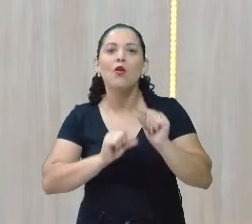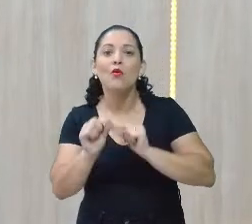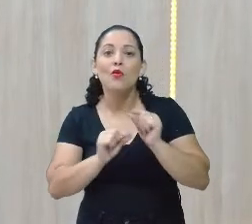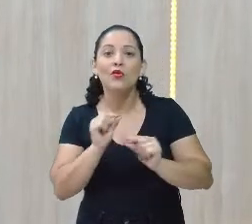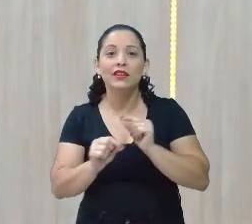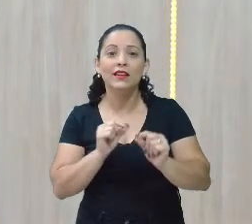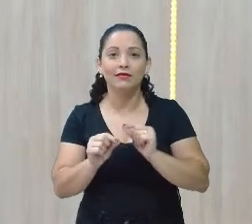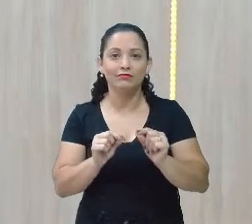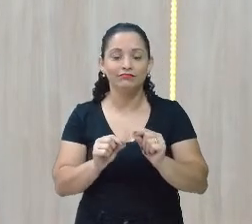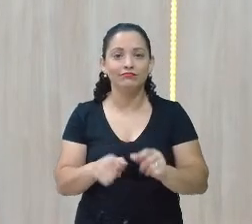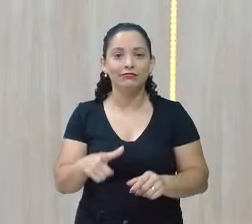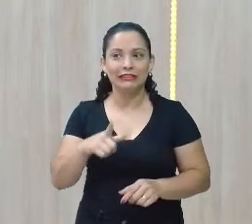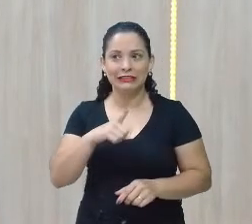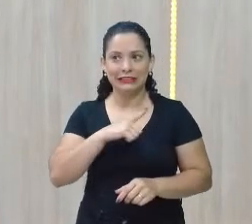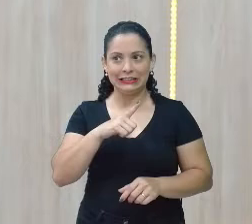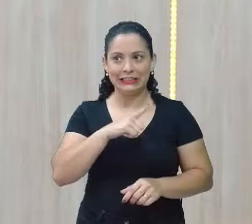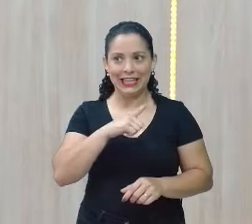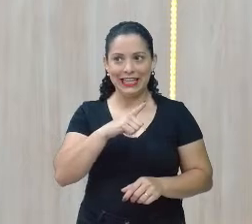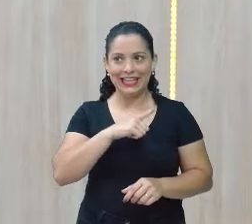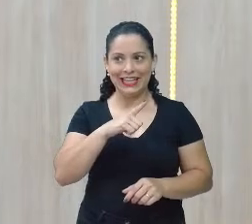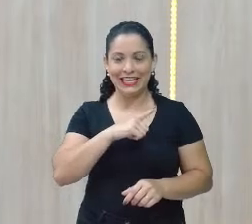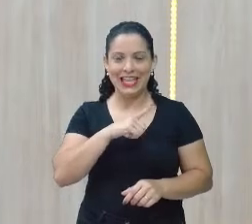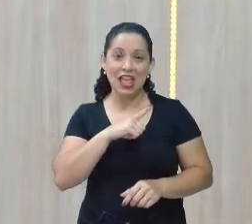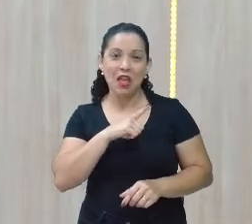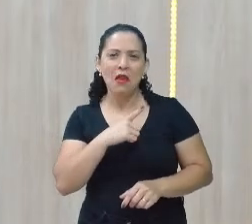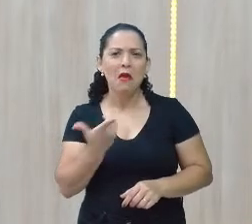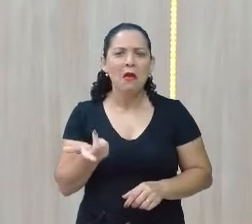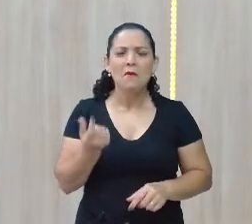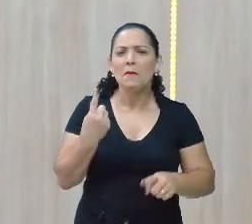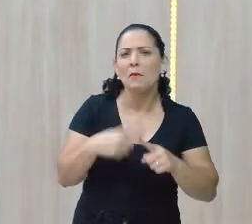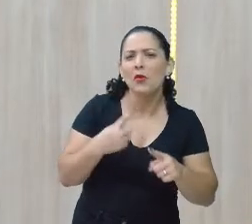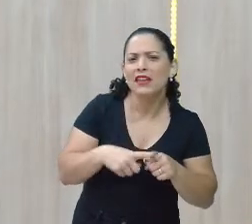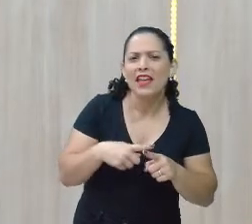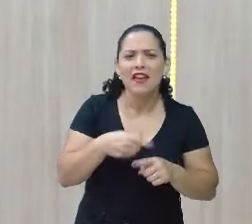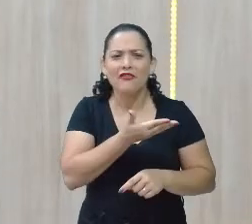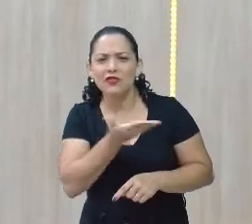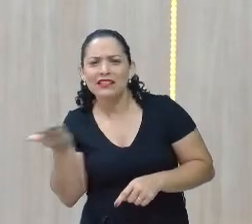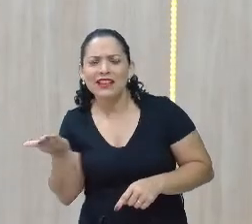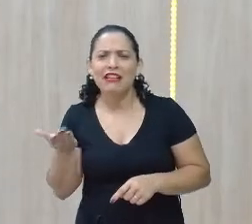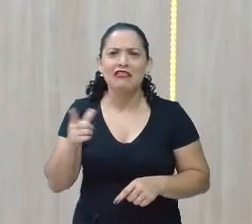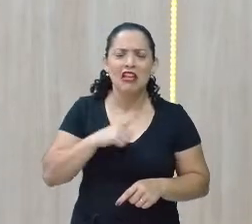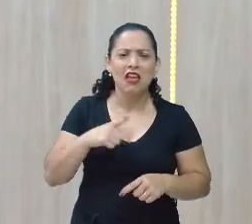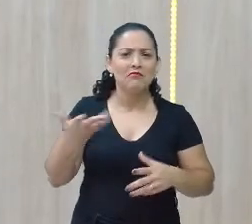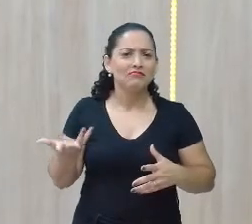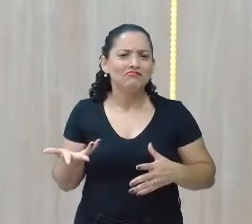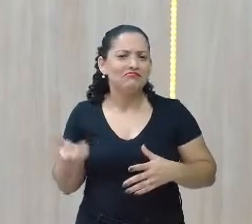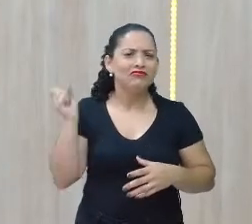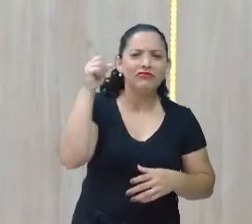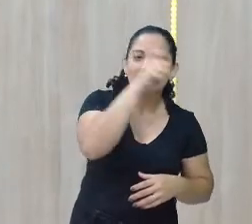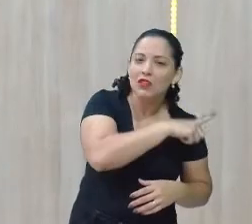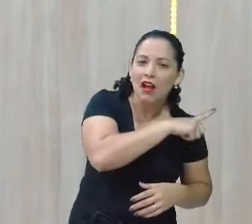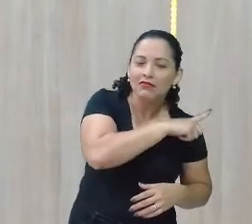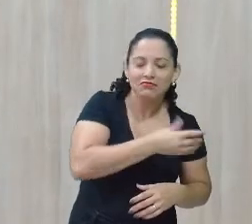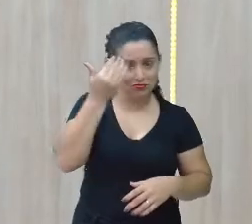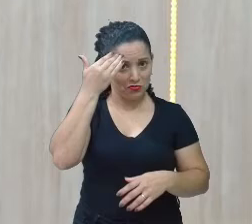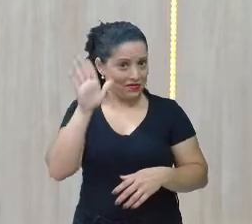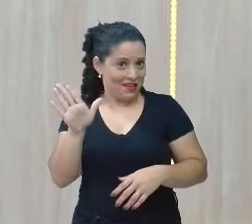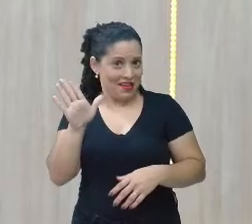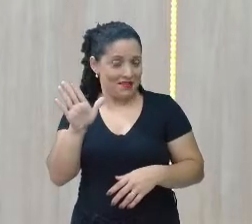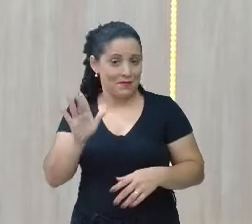verbo to be. O porquê que isso trava, eu não sei. O porquê que isso trava, eu não sei. O que eu sei é o